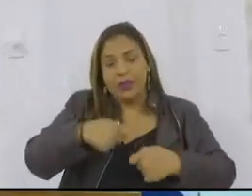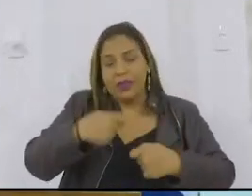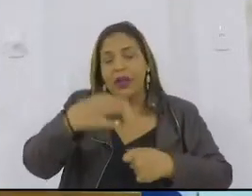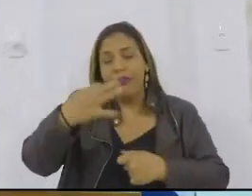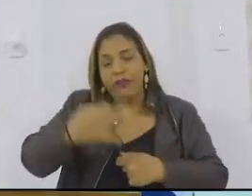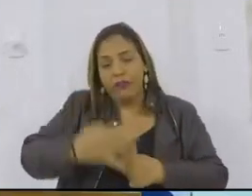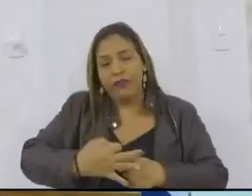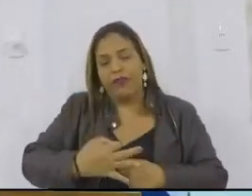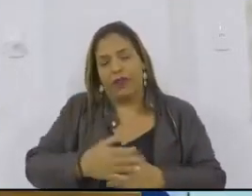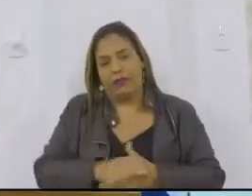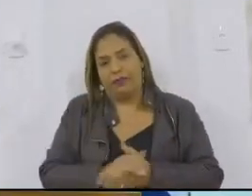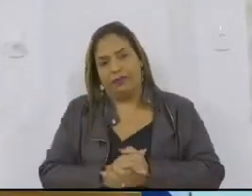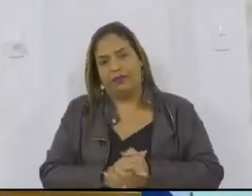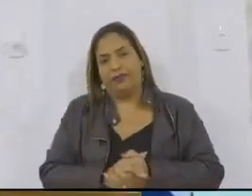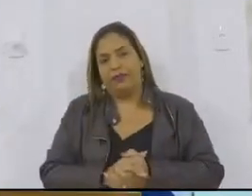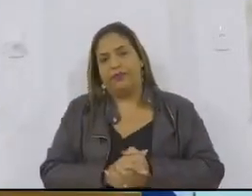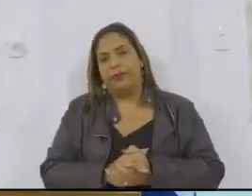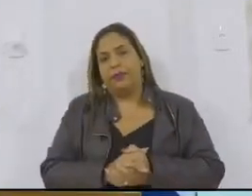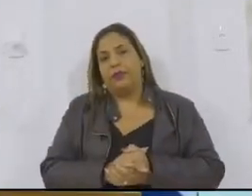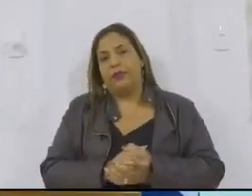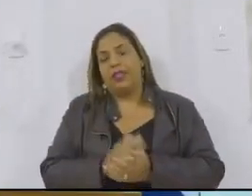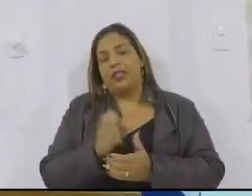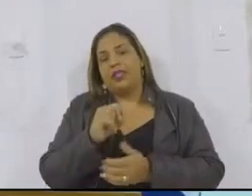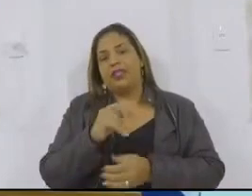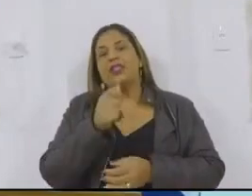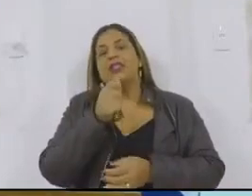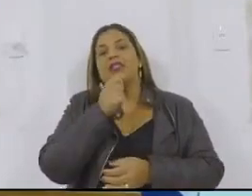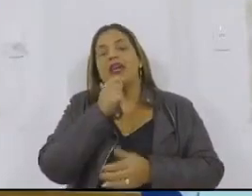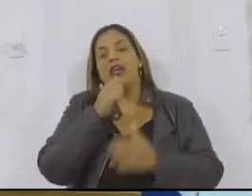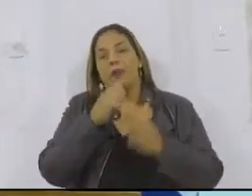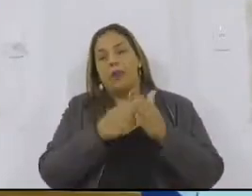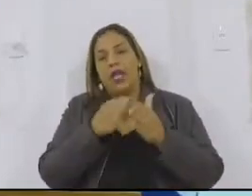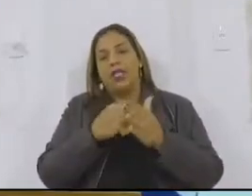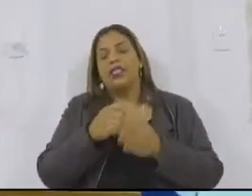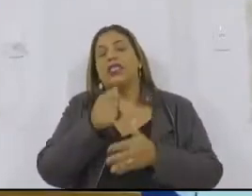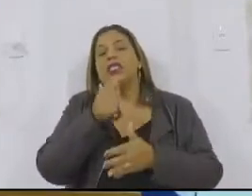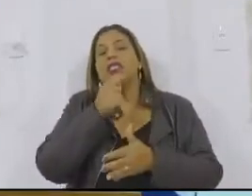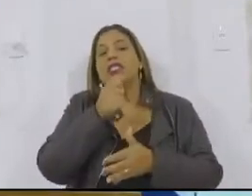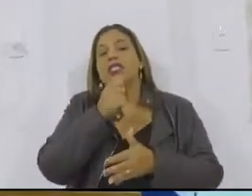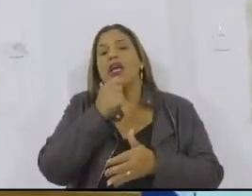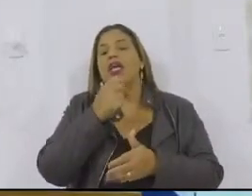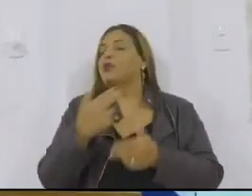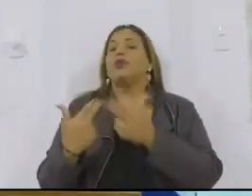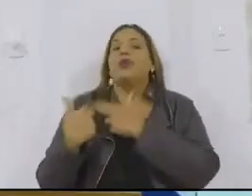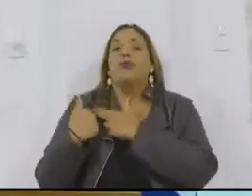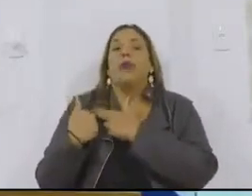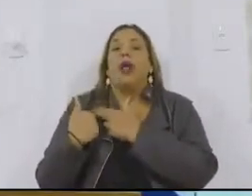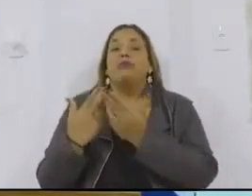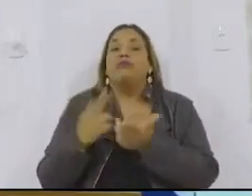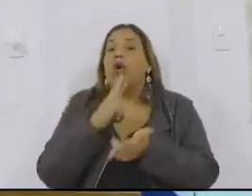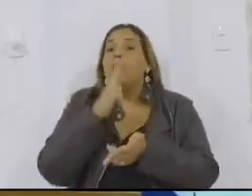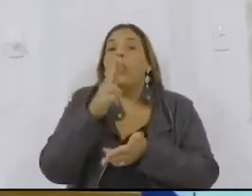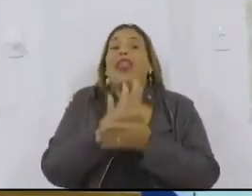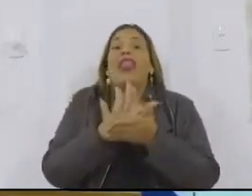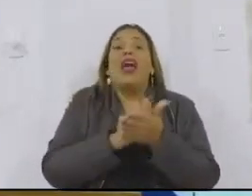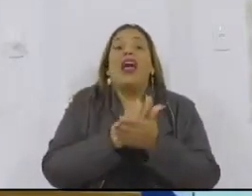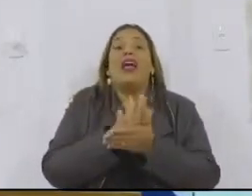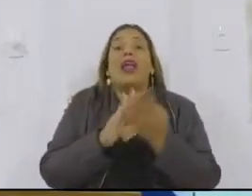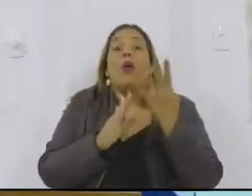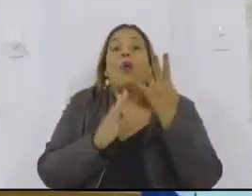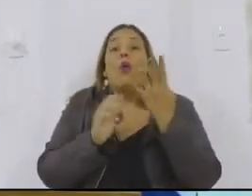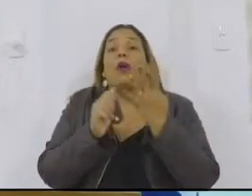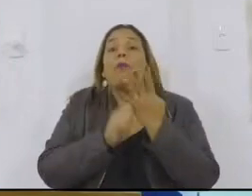vejo que essa empresa não tem responsabilidade e compromisso de responder há 4 meses o porquê que ele retirou uma linha